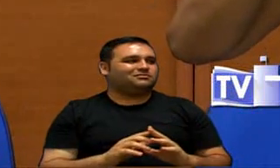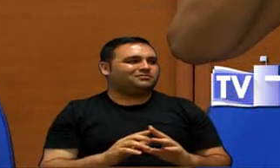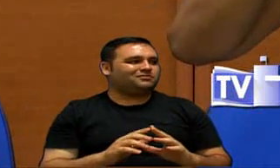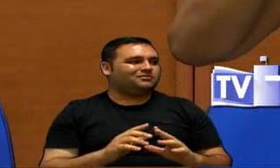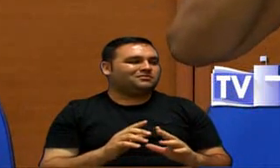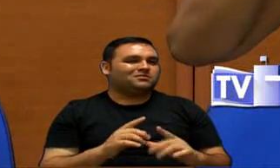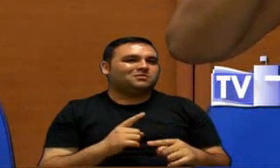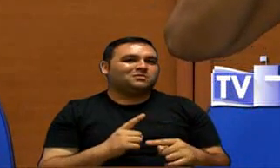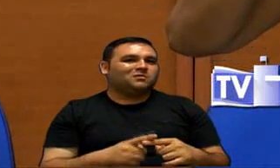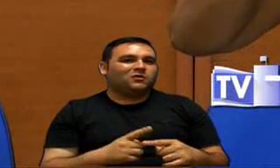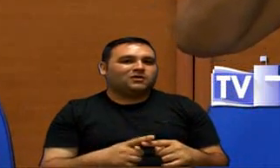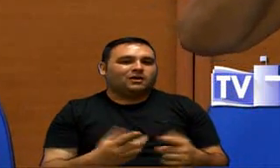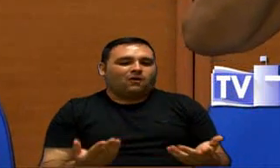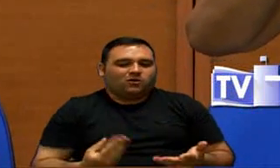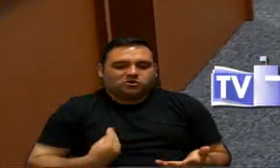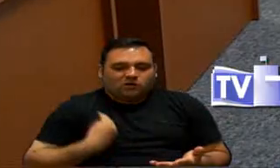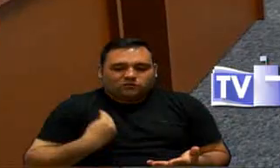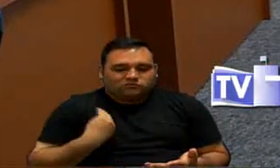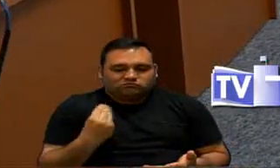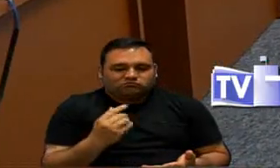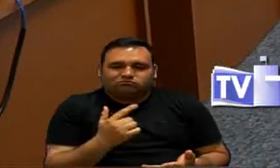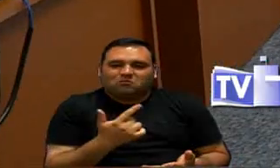porque elas não estão entre nós,